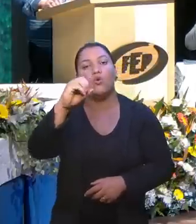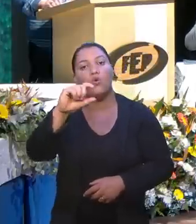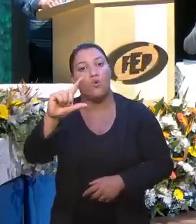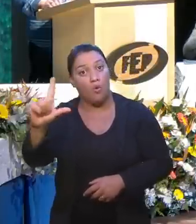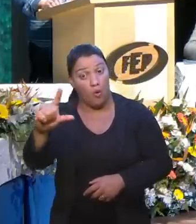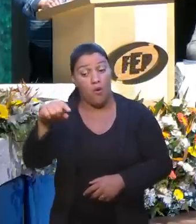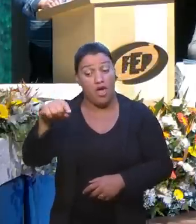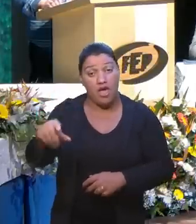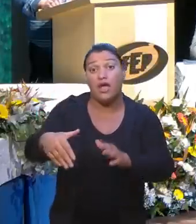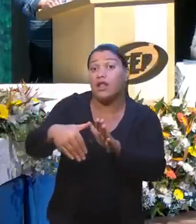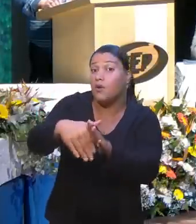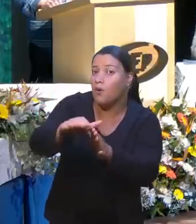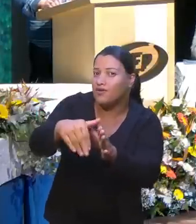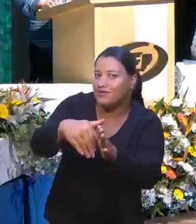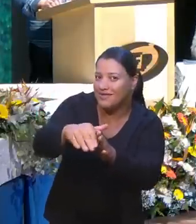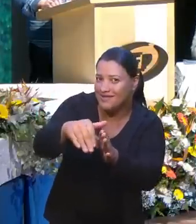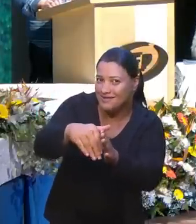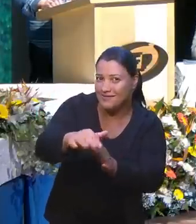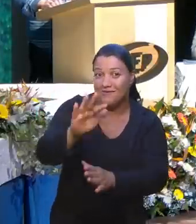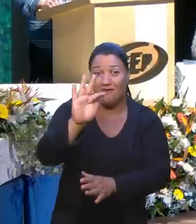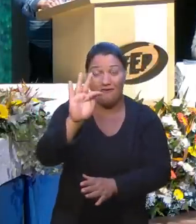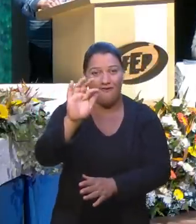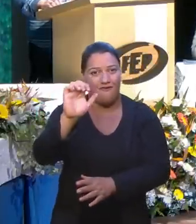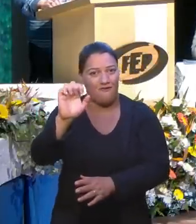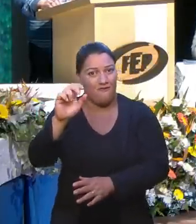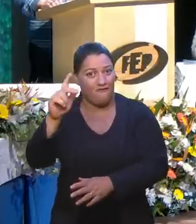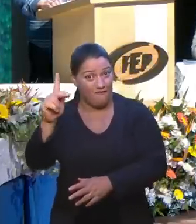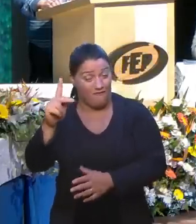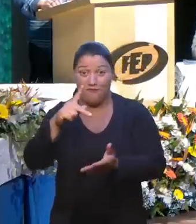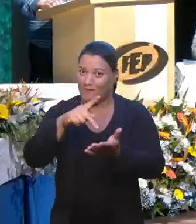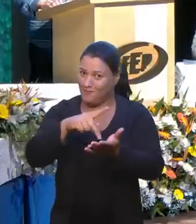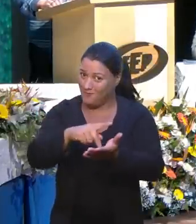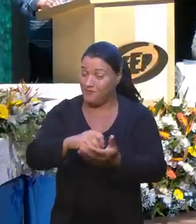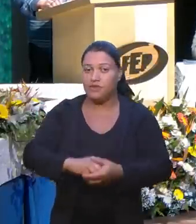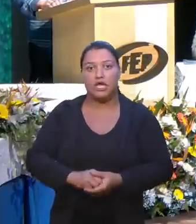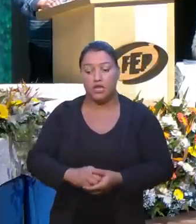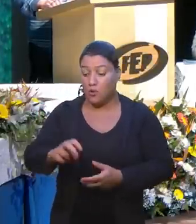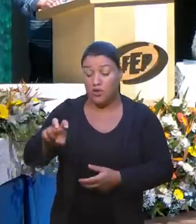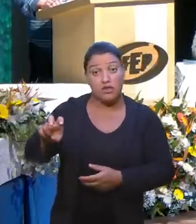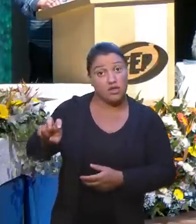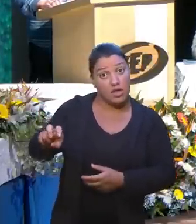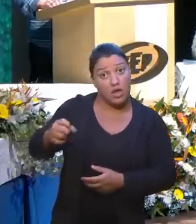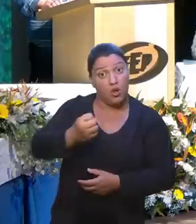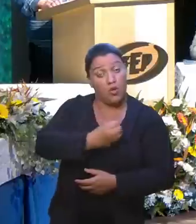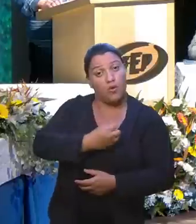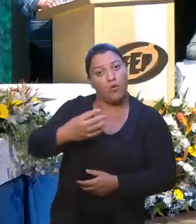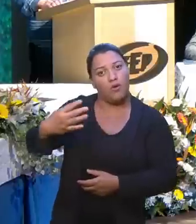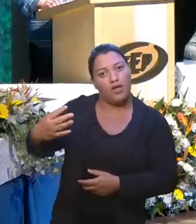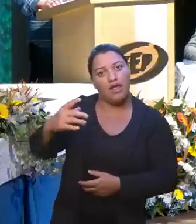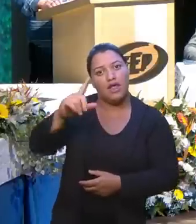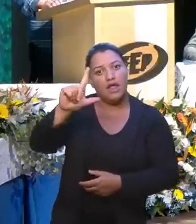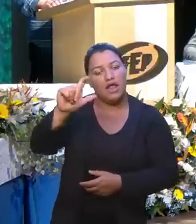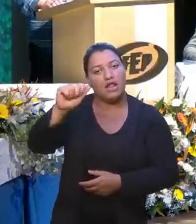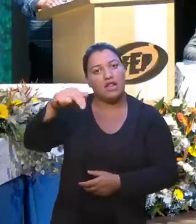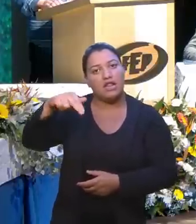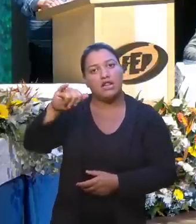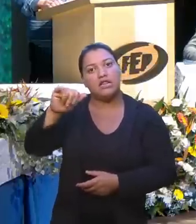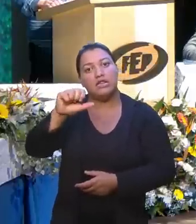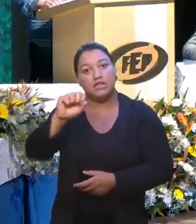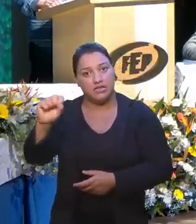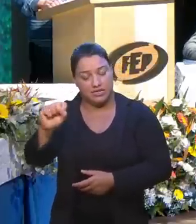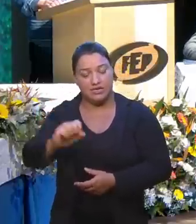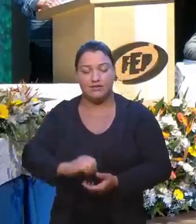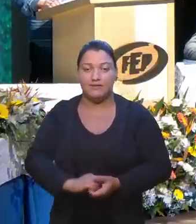conselheiro efetivo da Federação Espírita do Paraná. E na cadeira número 4, Lannis Boljevac